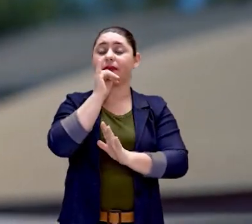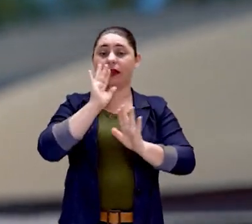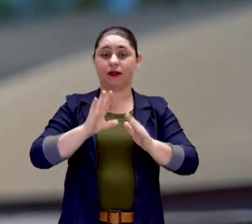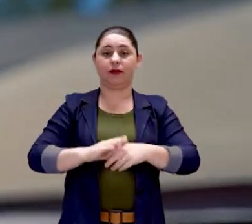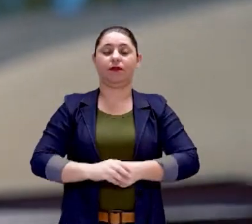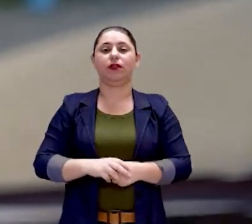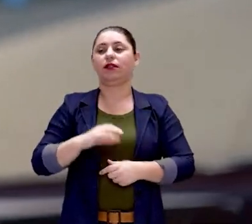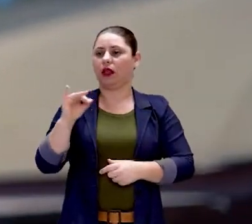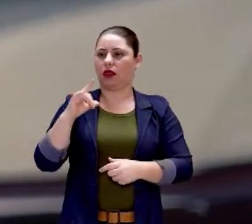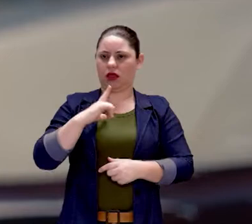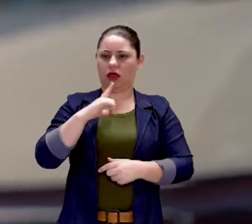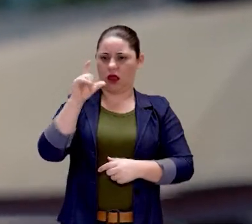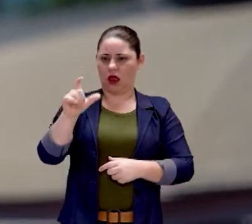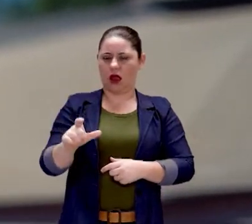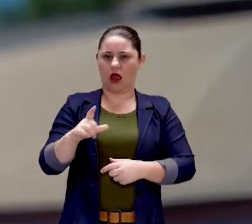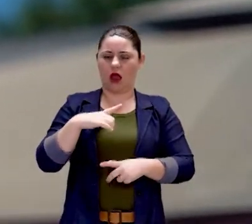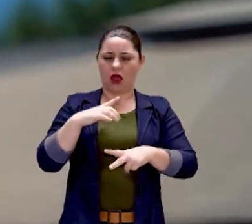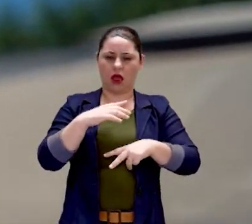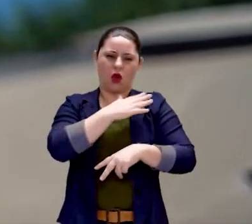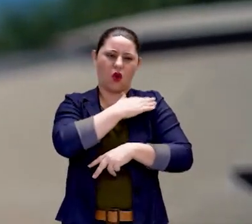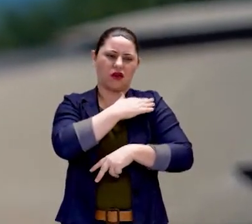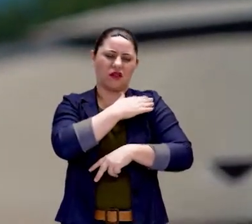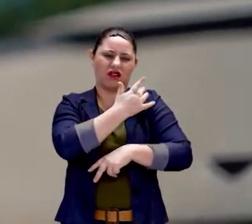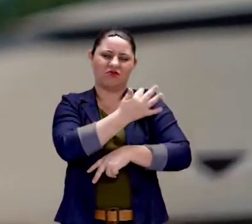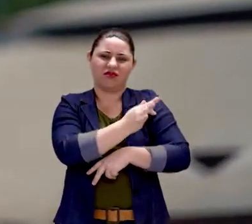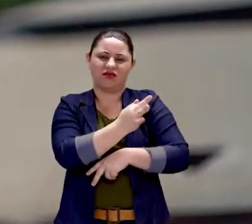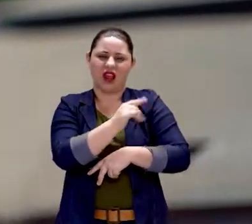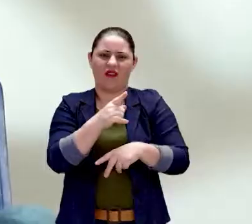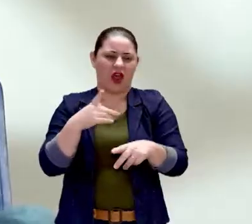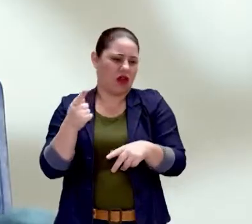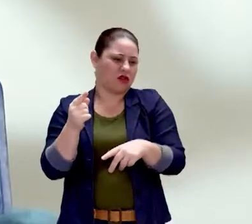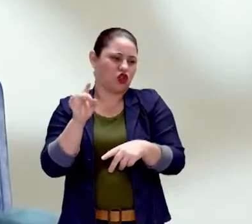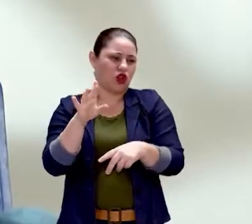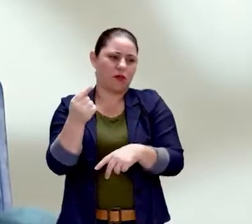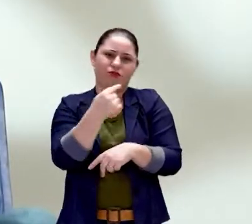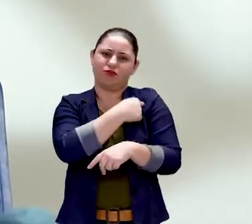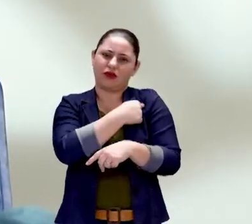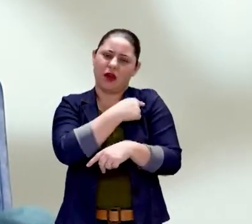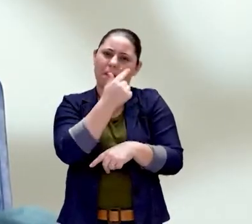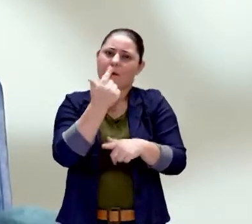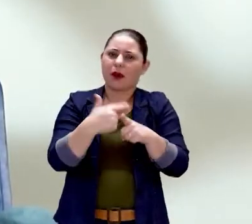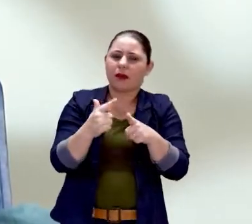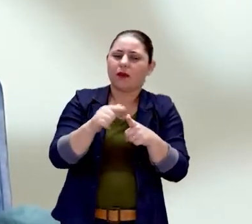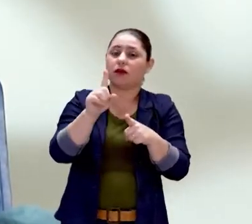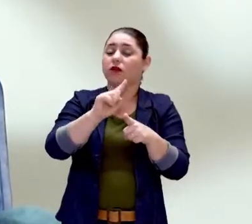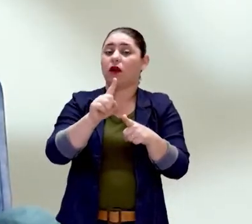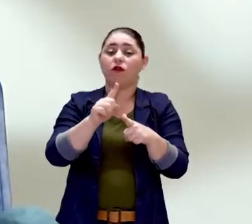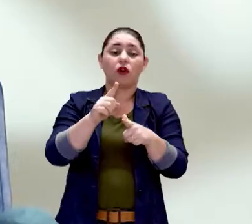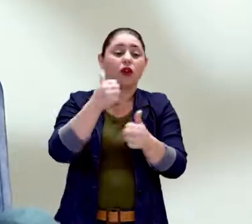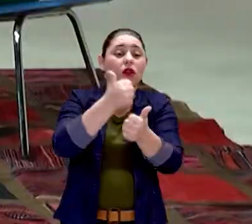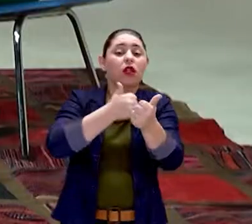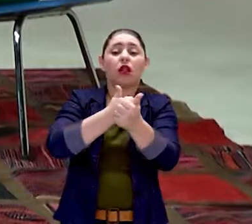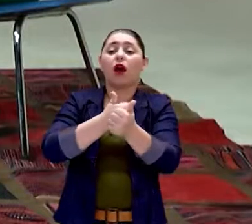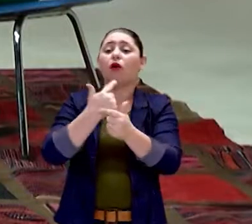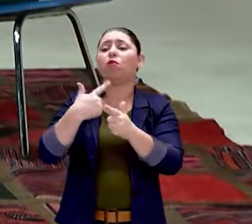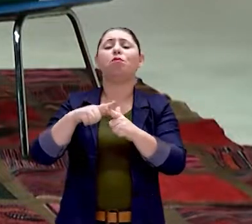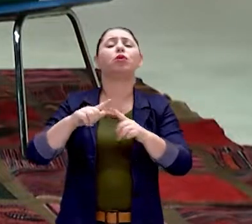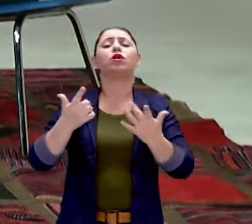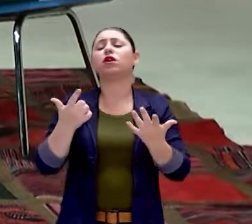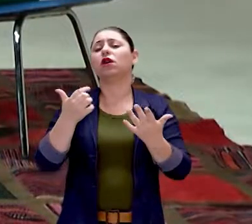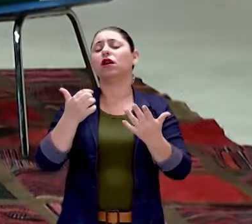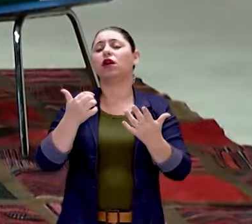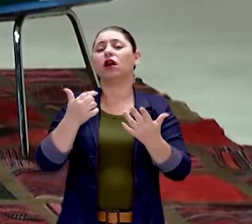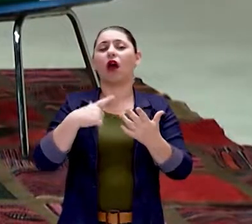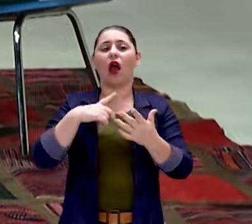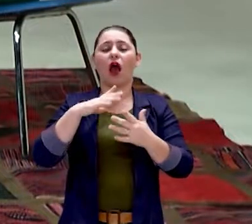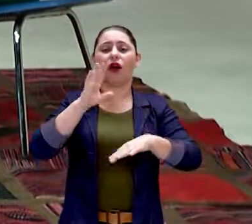supor. Se ele tem uma lesão no ombro, eu não vou agir diretamente nessa lesão no ombro. Eu vou tentar achar a causa, exemplo, às